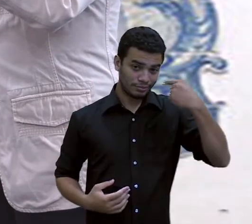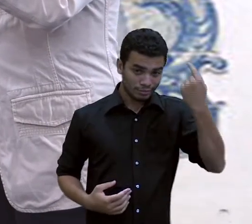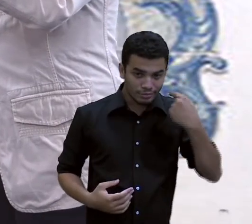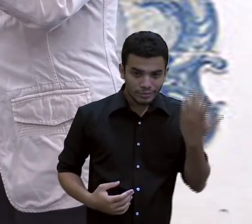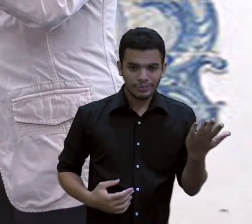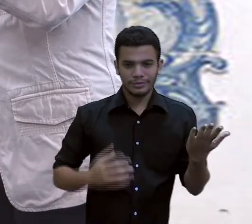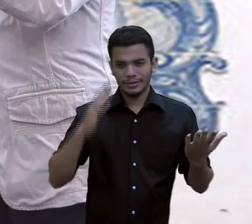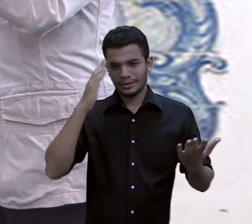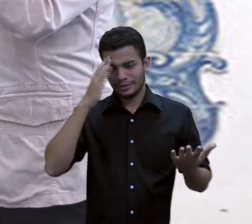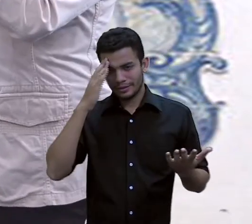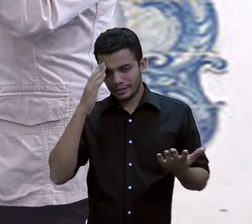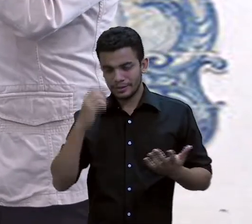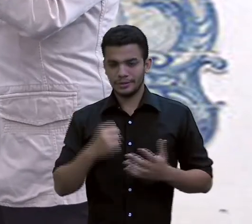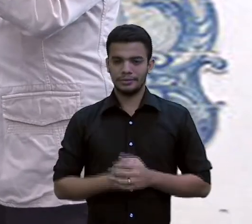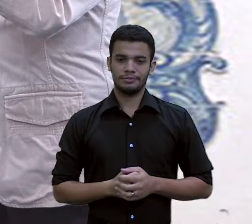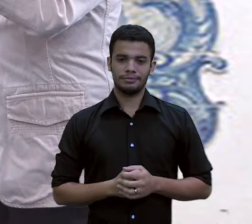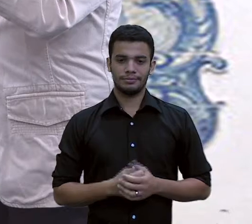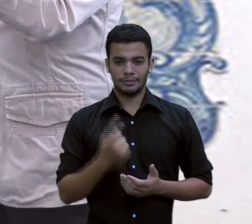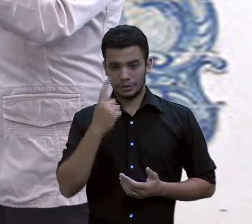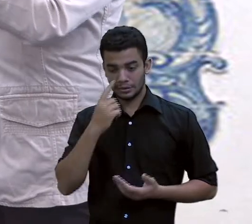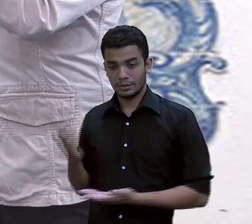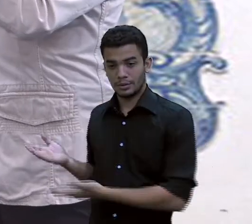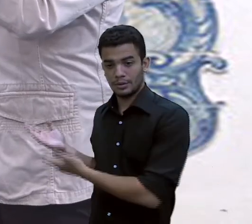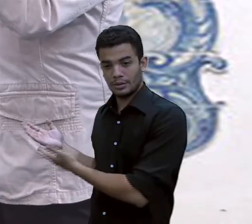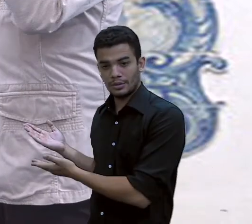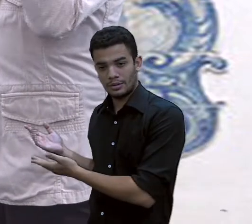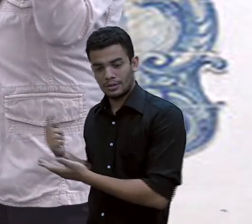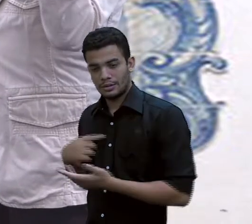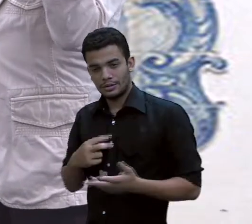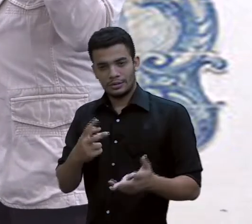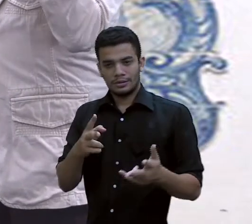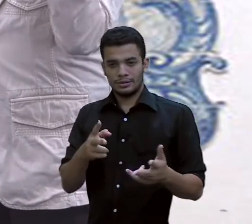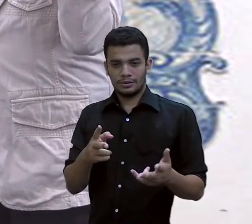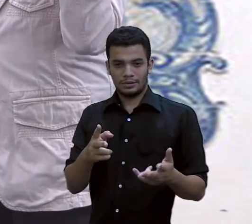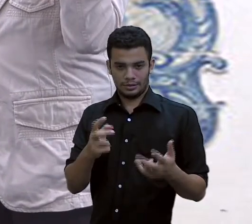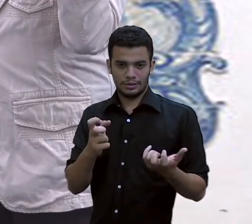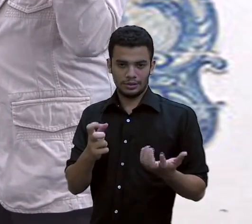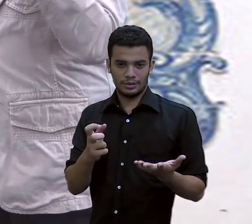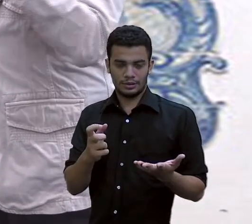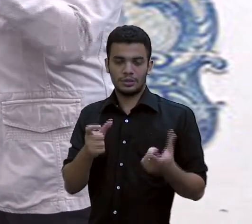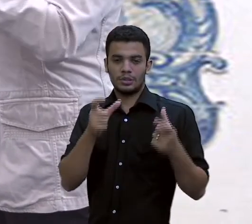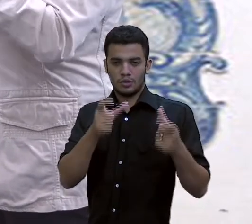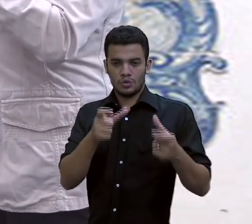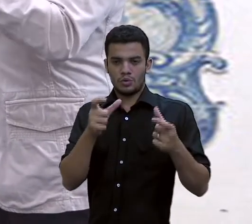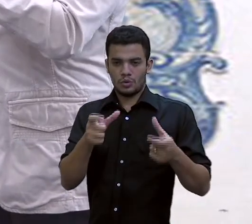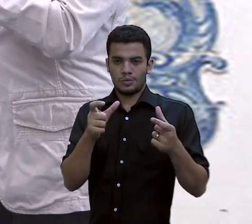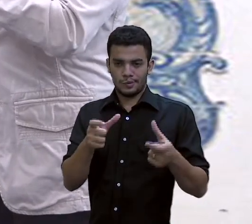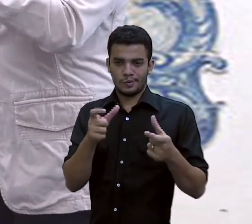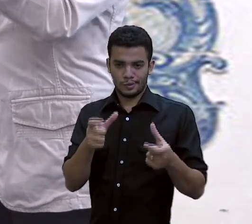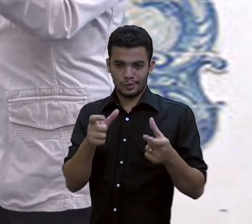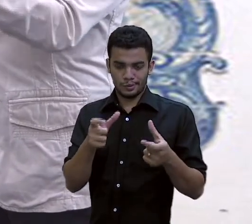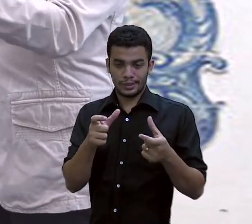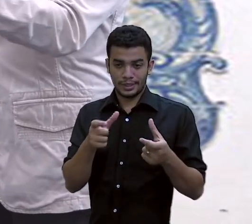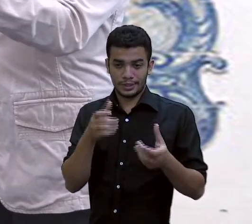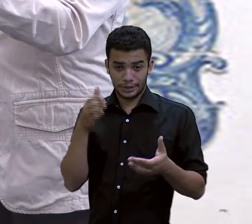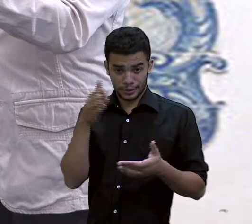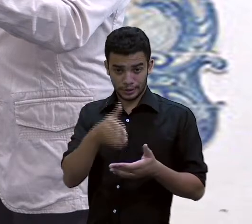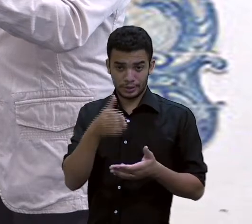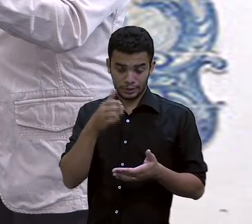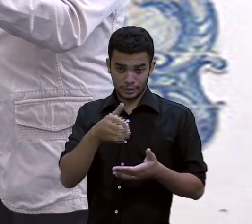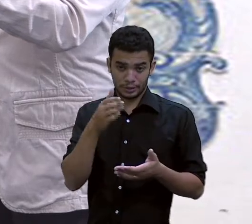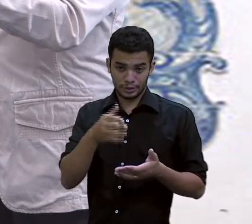de quem estava aqui no Uruguai, né, que pertencia ao Brasil, né, de forma que os brasileiros queriam,